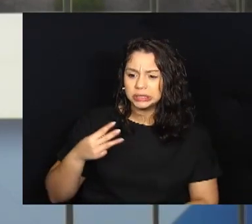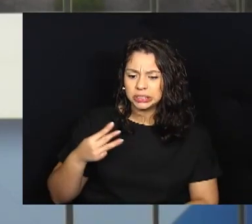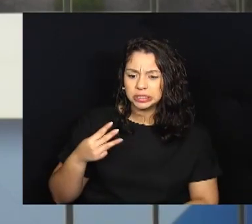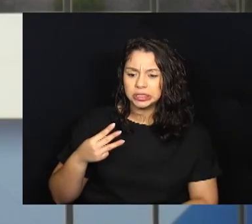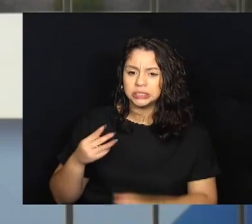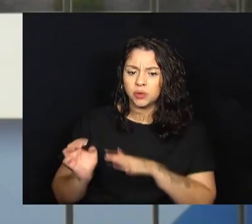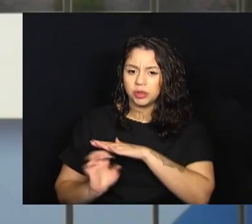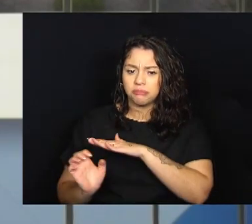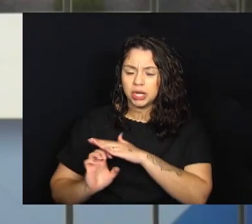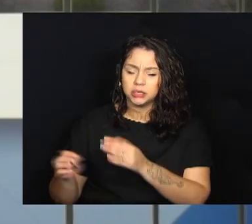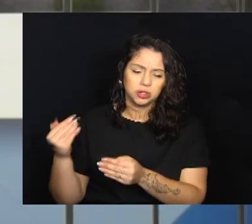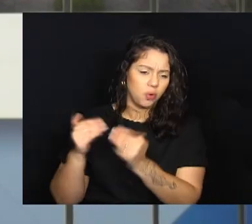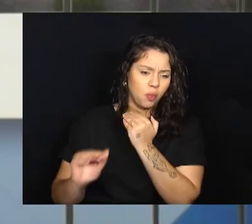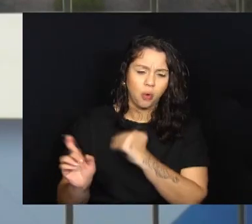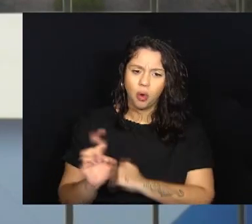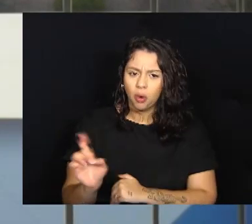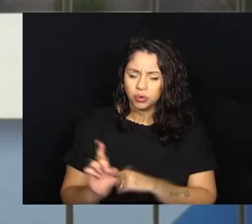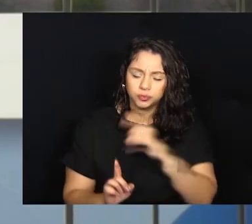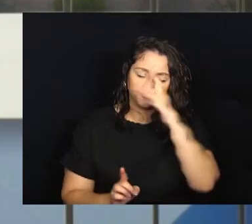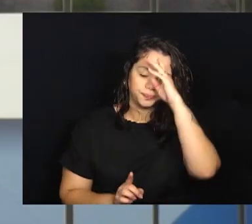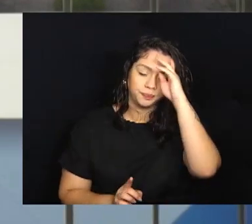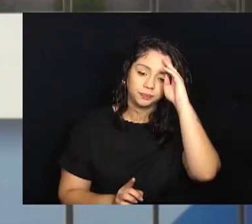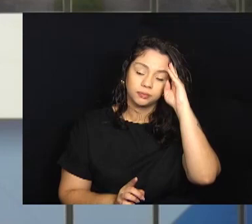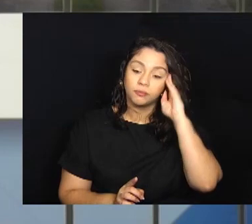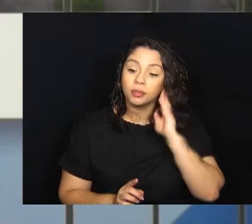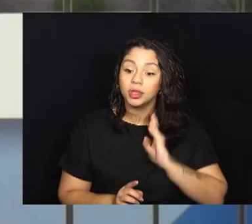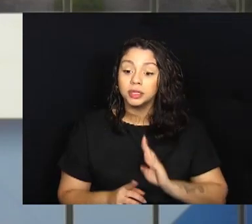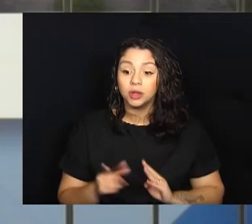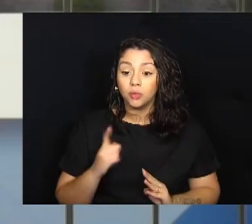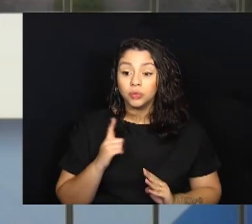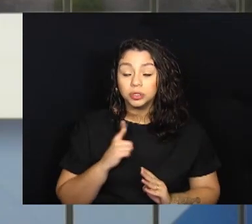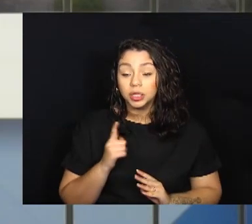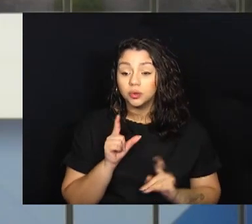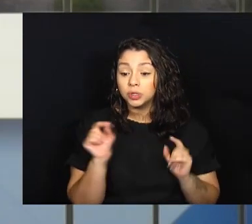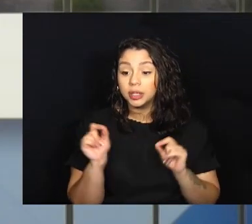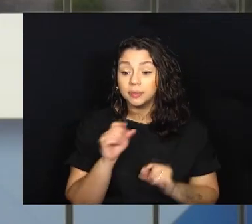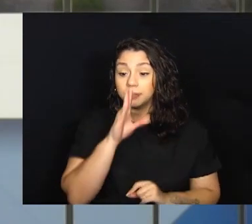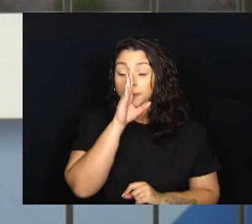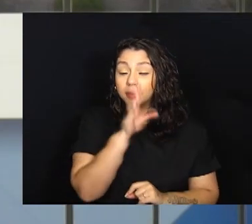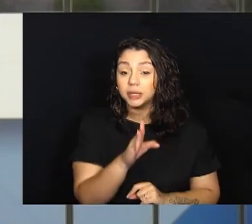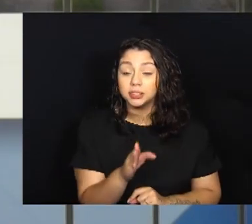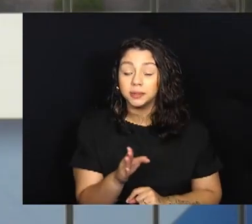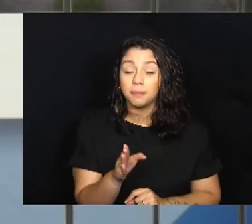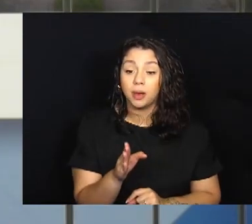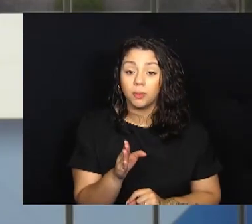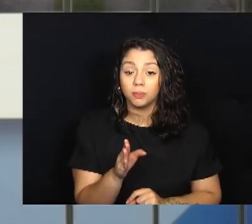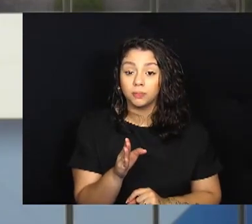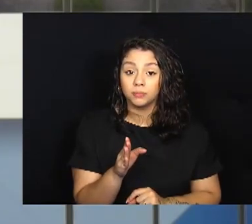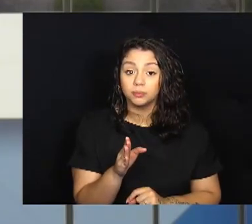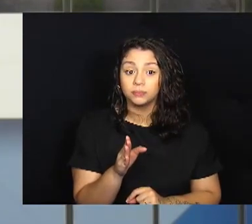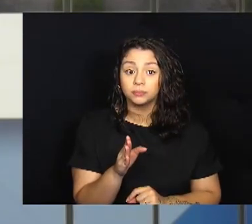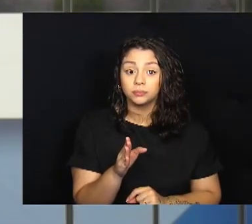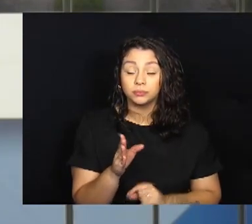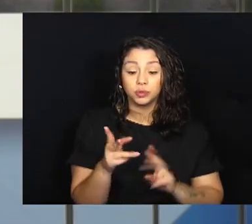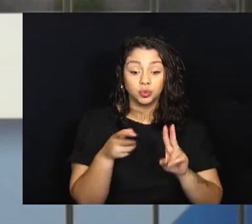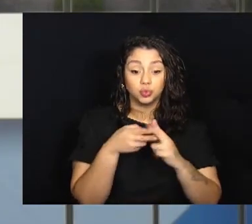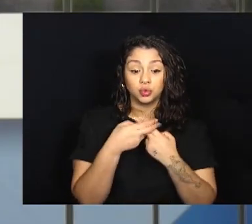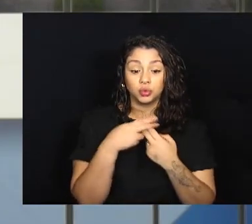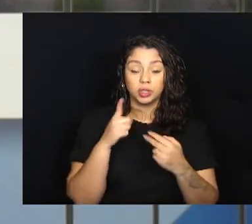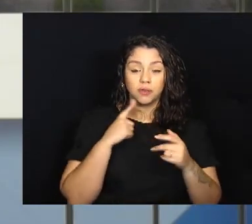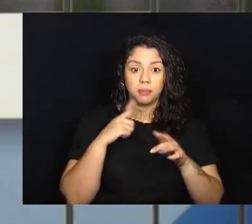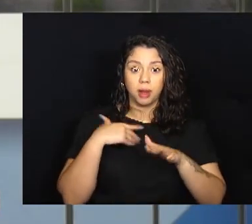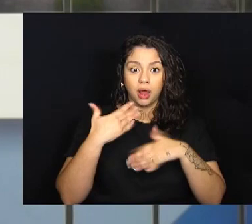assim, na medida que você, na verdade, o grande ganho que o SUS teve